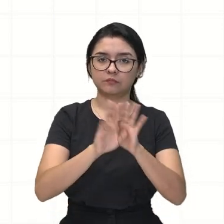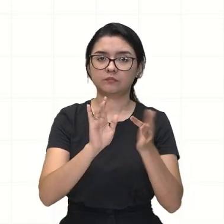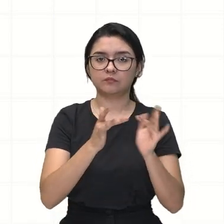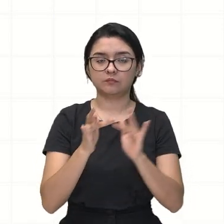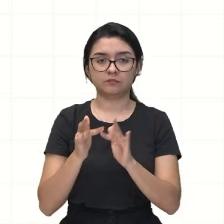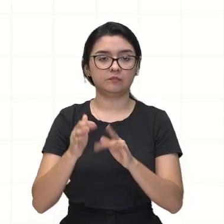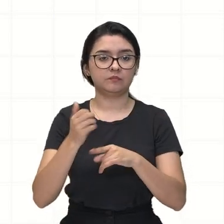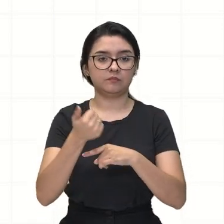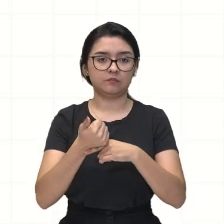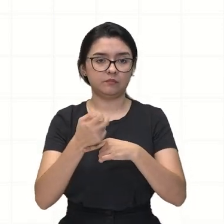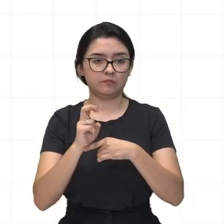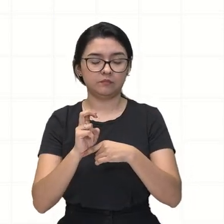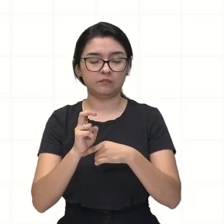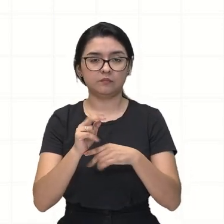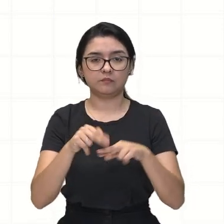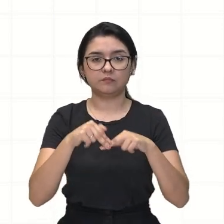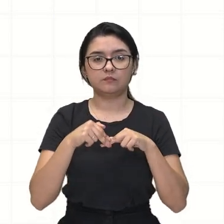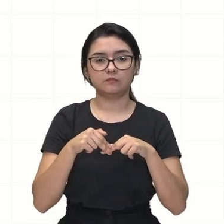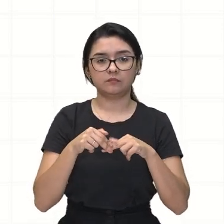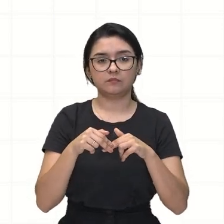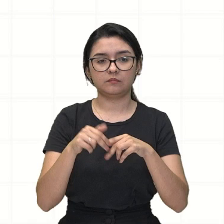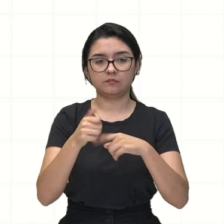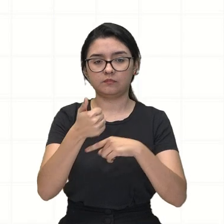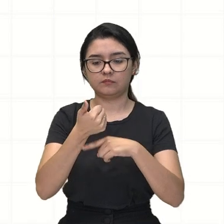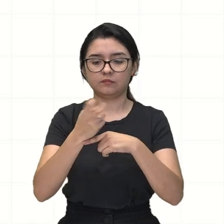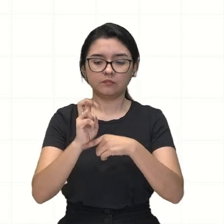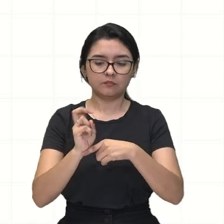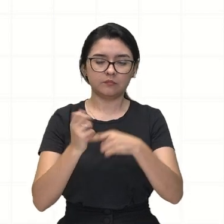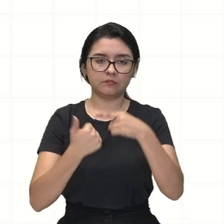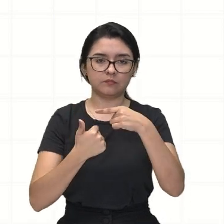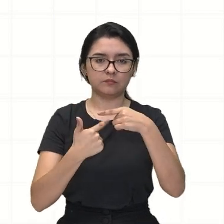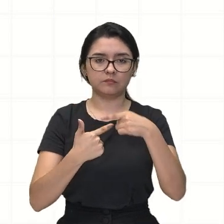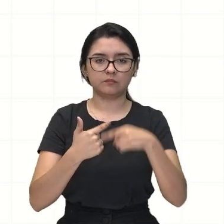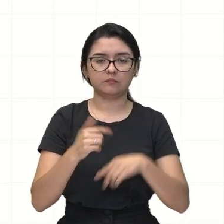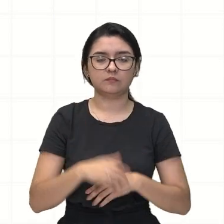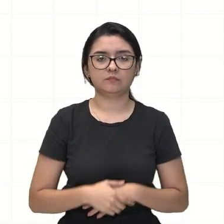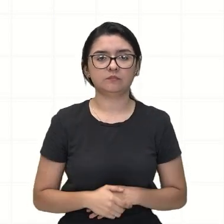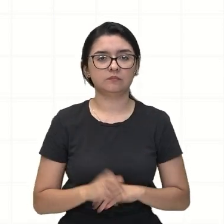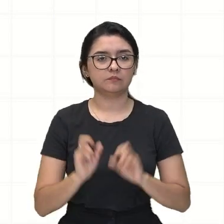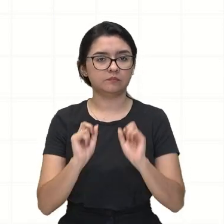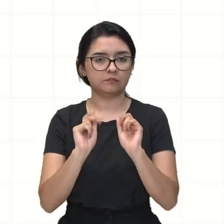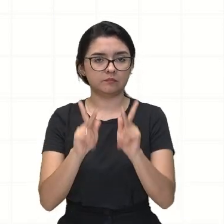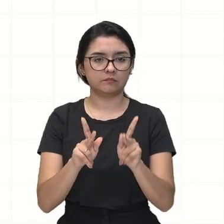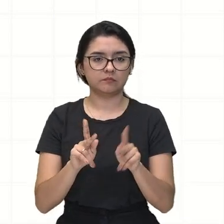15. Então, por isso, ficamos aqui com a fração 15 sobre 12. Beleza?